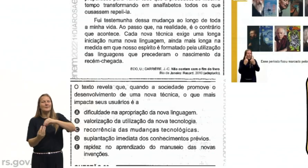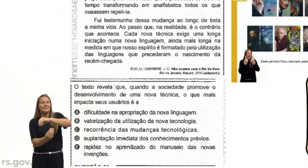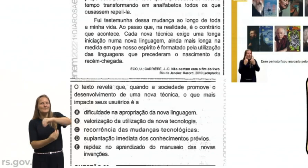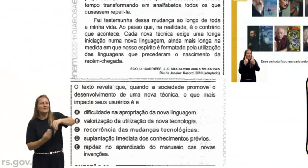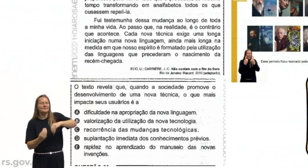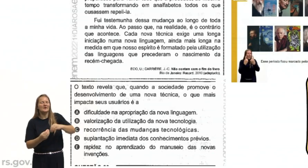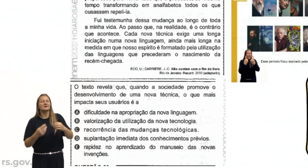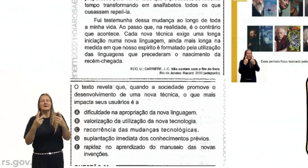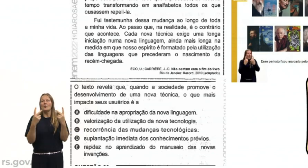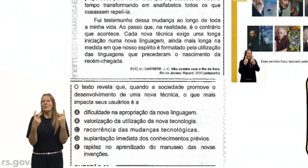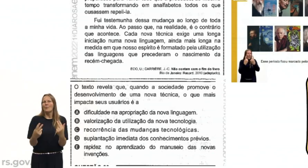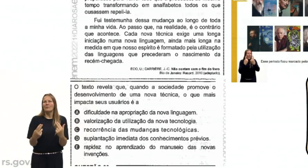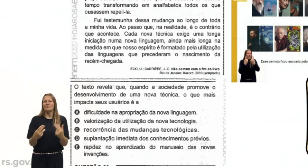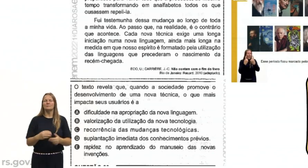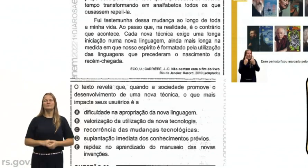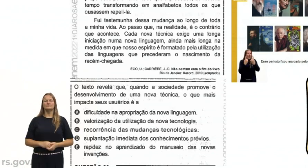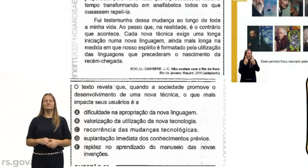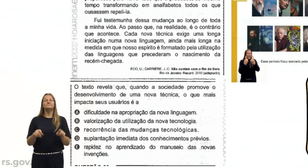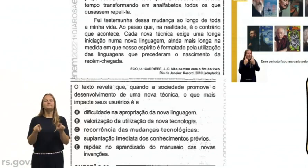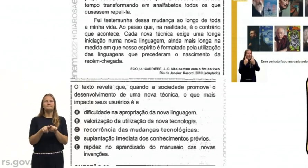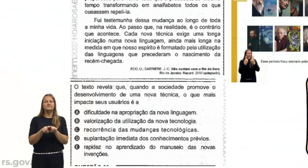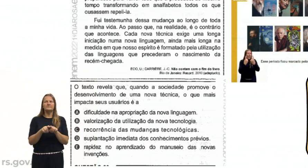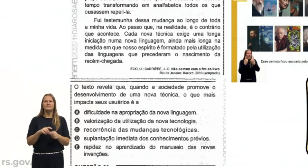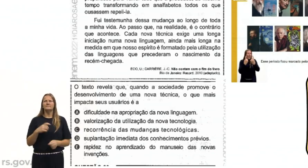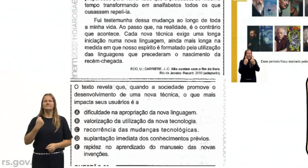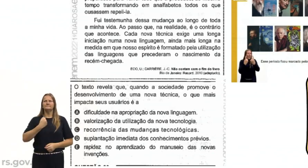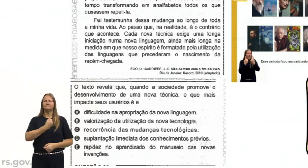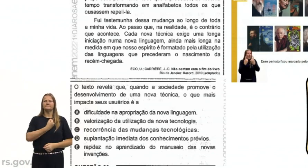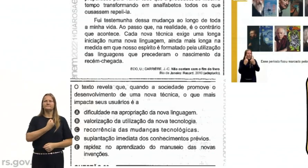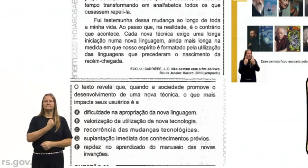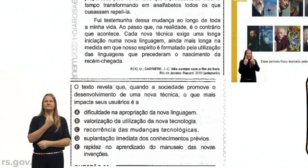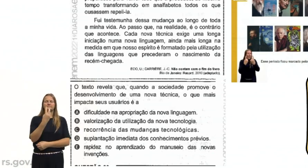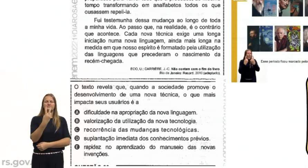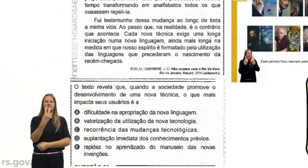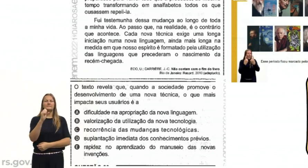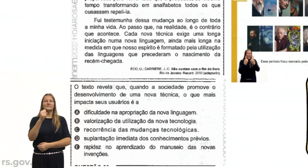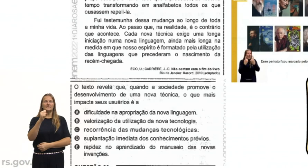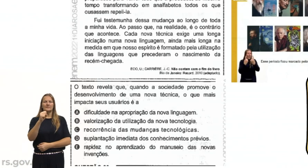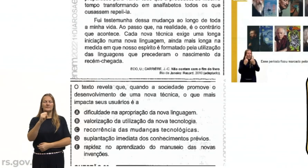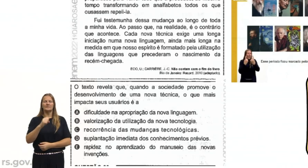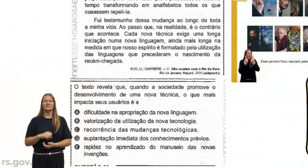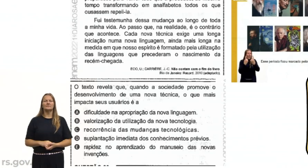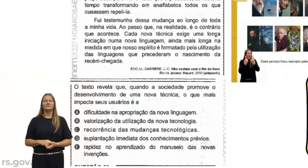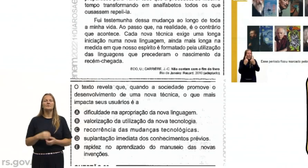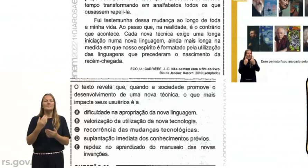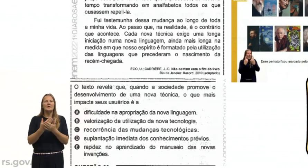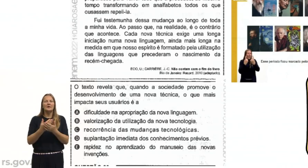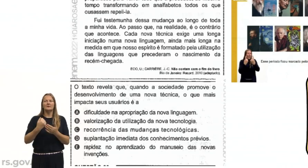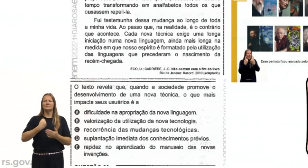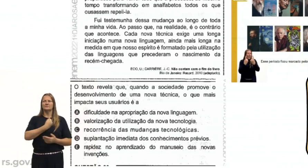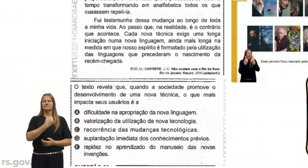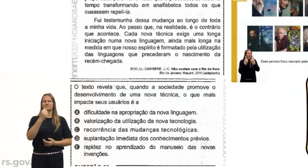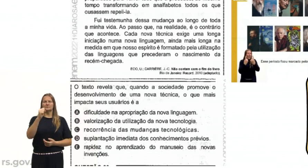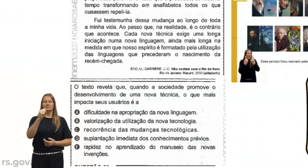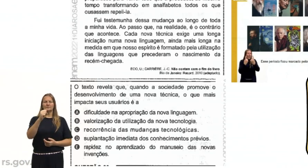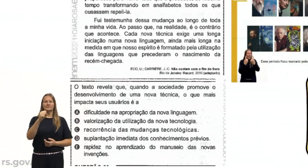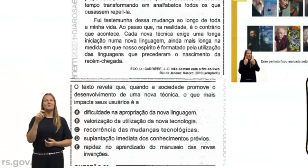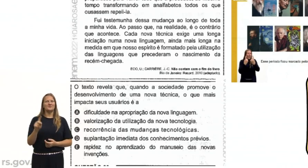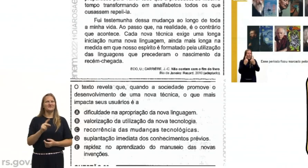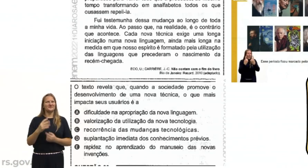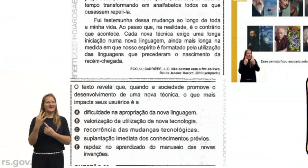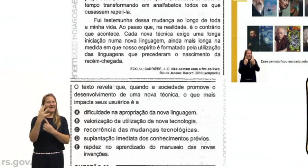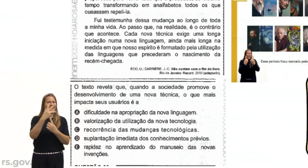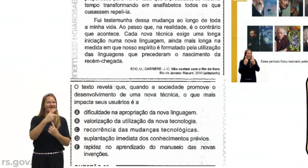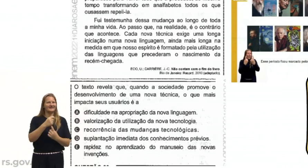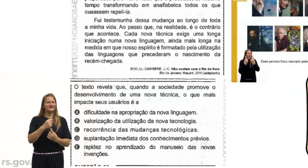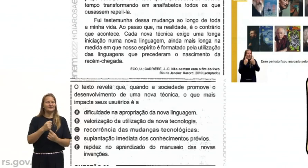que caiu na prova além disso o número 28 lá na aula 8 Ezequiel vai falar um pouquinho sobre